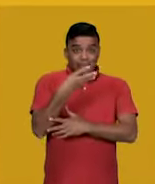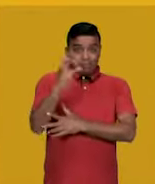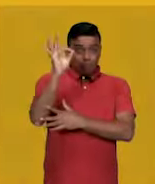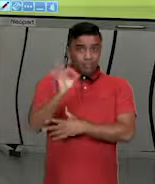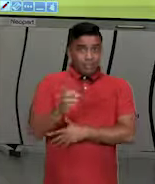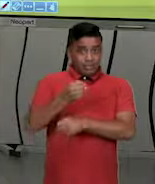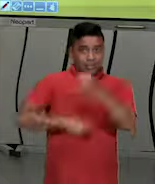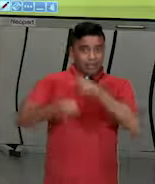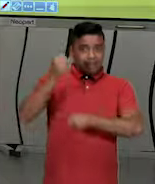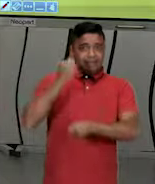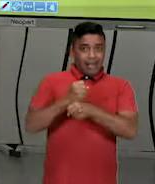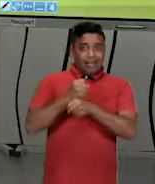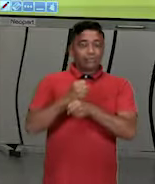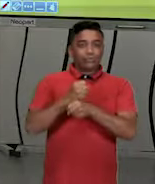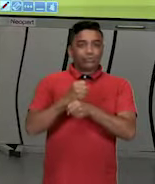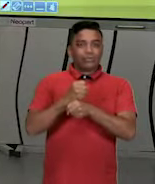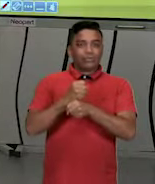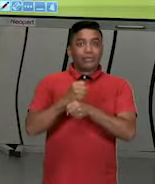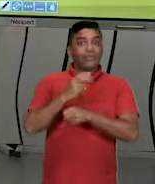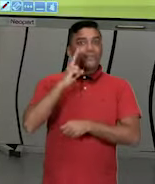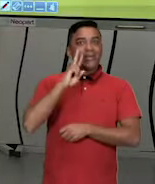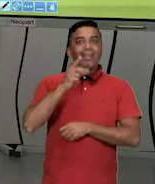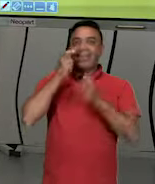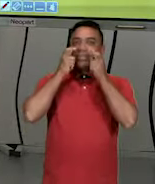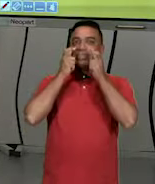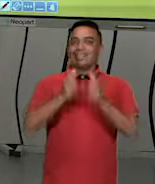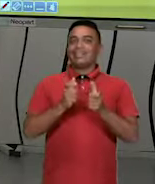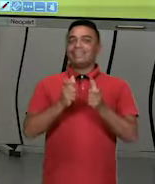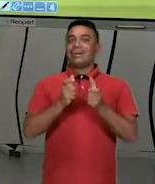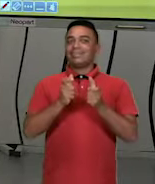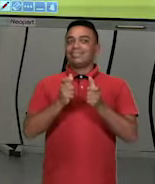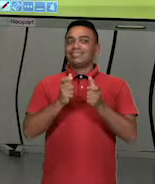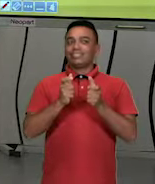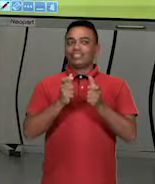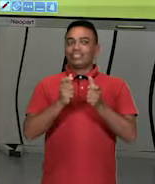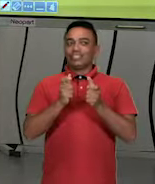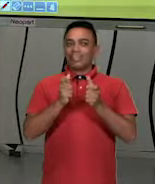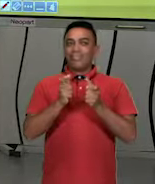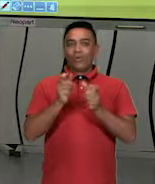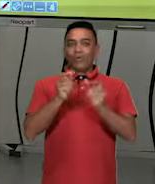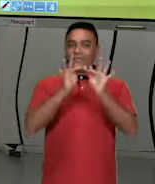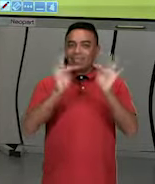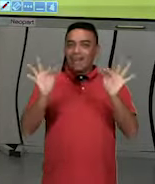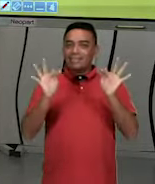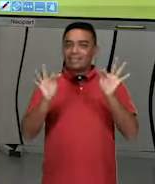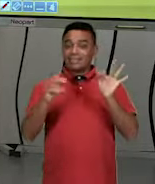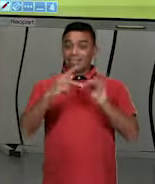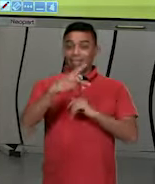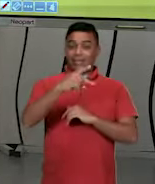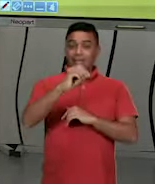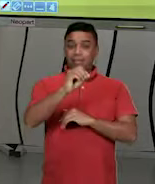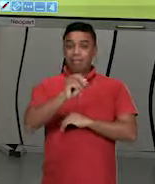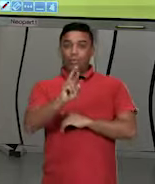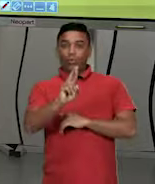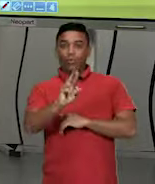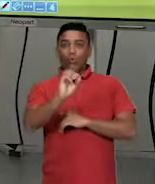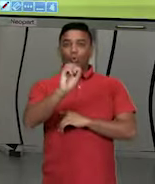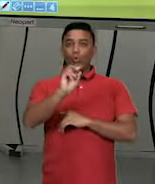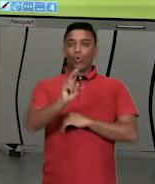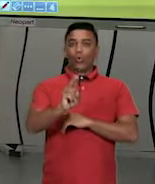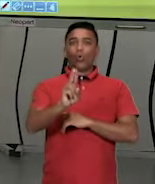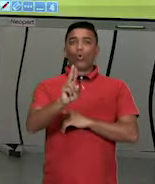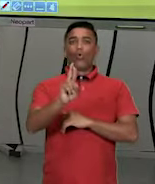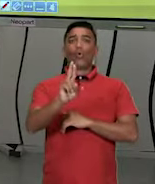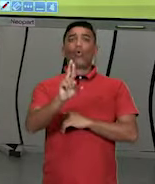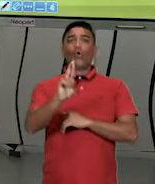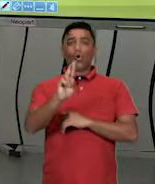lado, vejam que interessante o uso desse conectivo. Como que esse conectivo aqui, ele